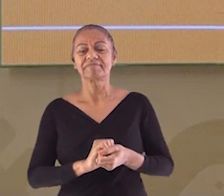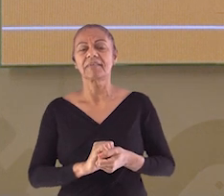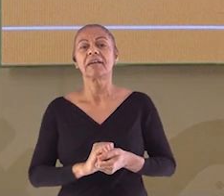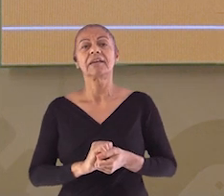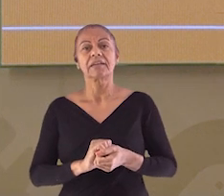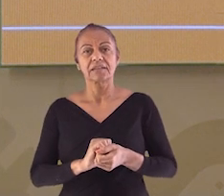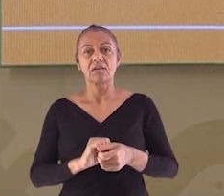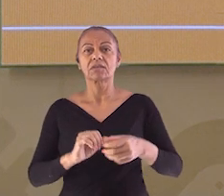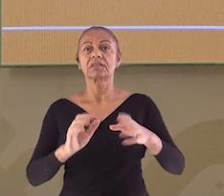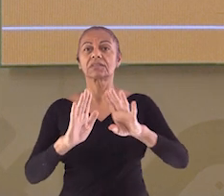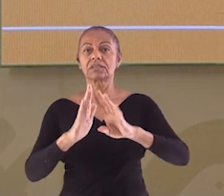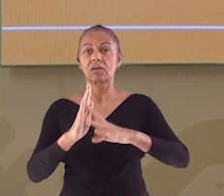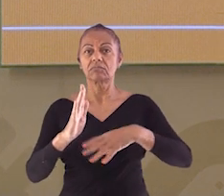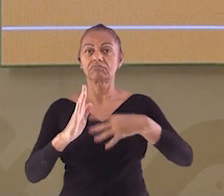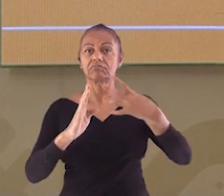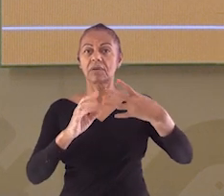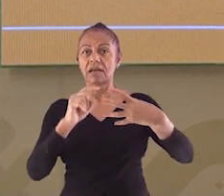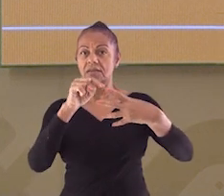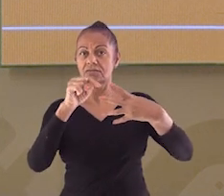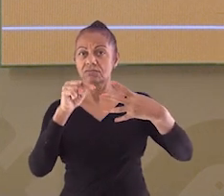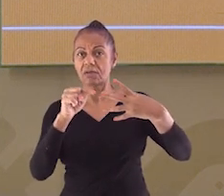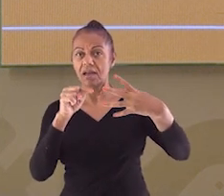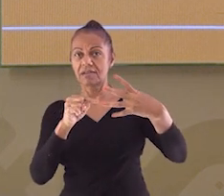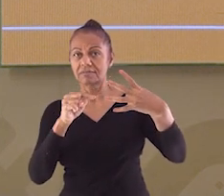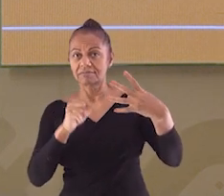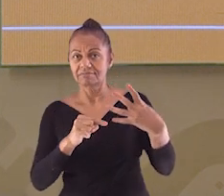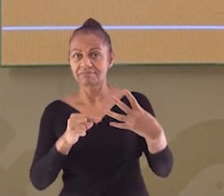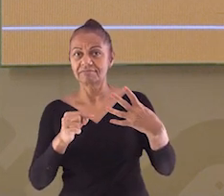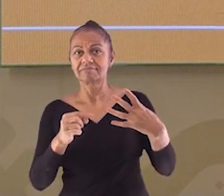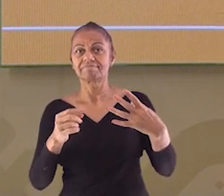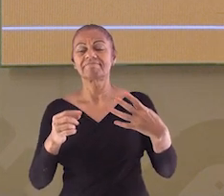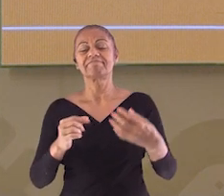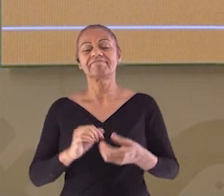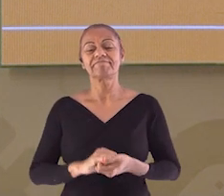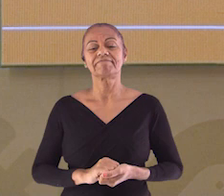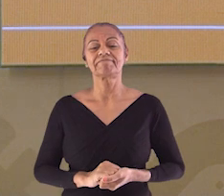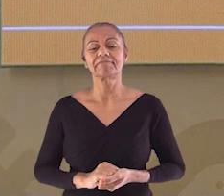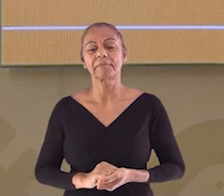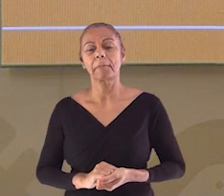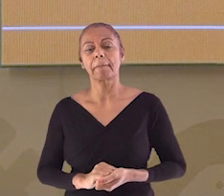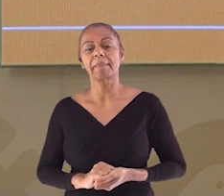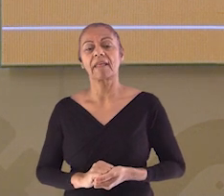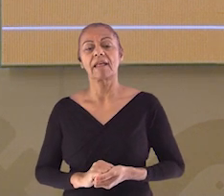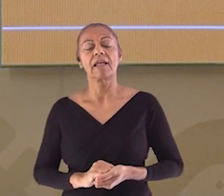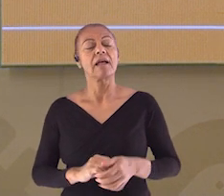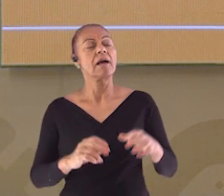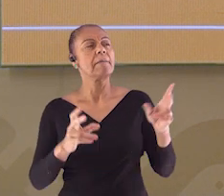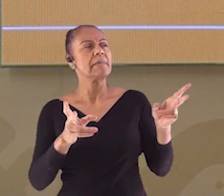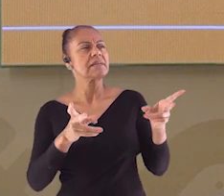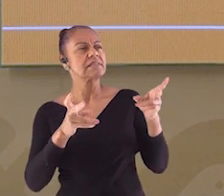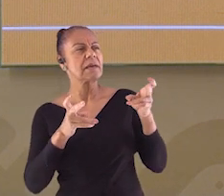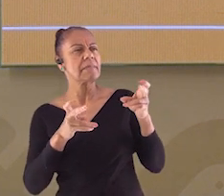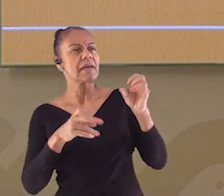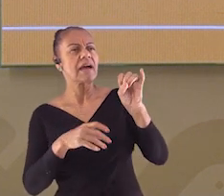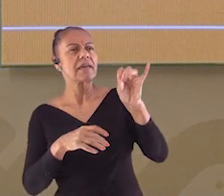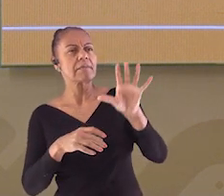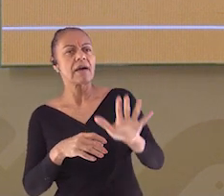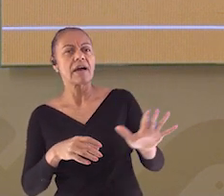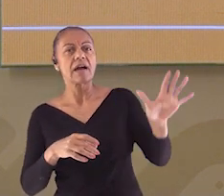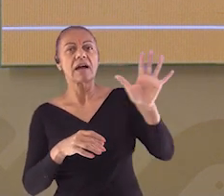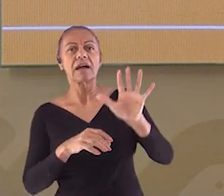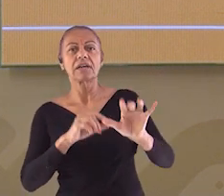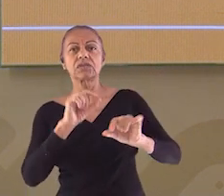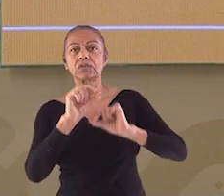verão, outono e inverno. Podemos observar aqui na imagem que a Terra está girando ao redor